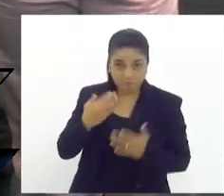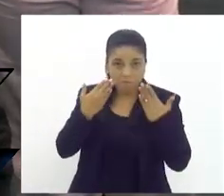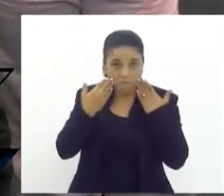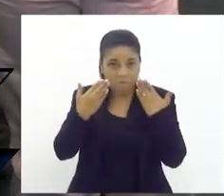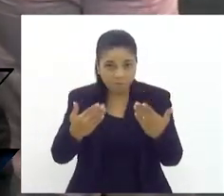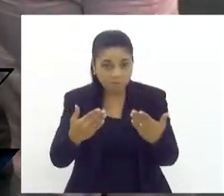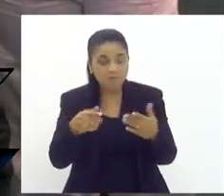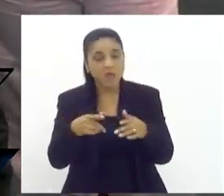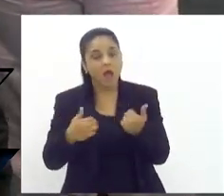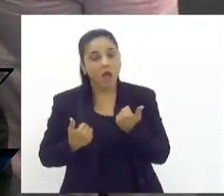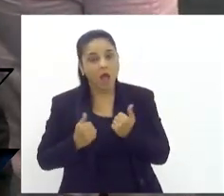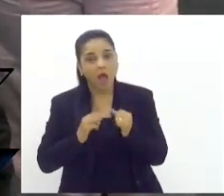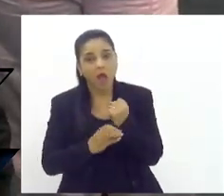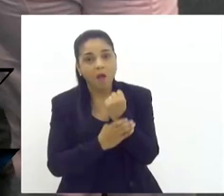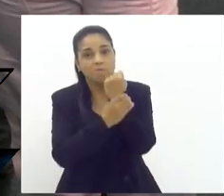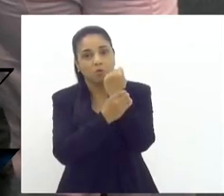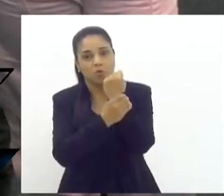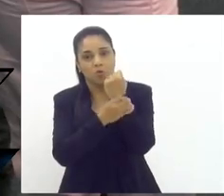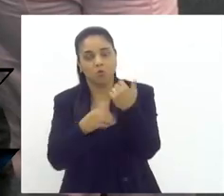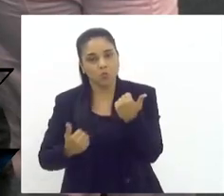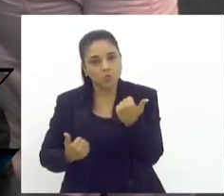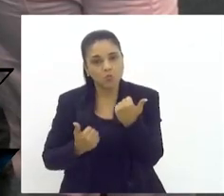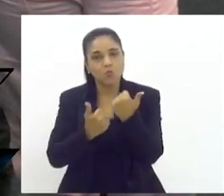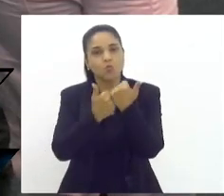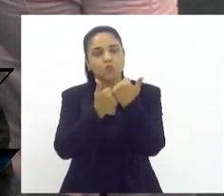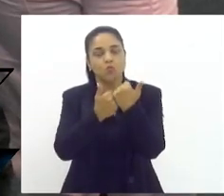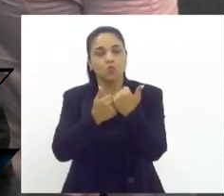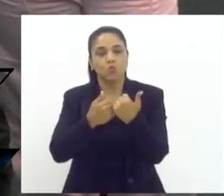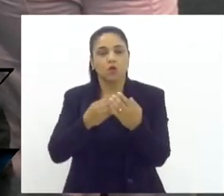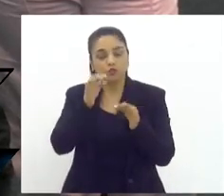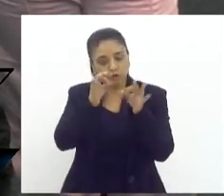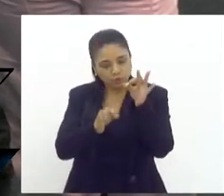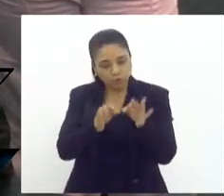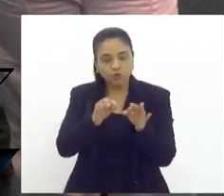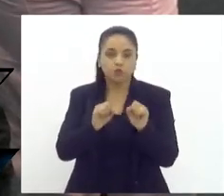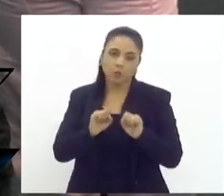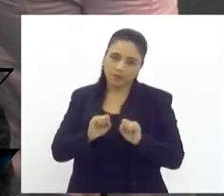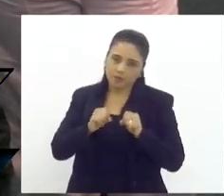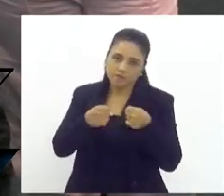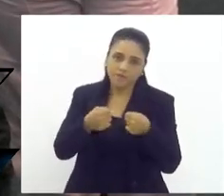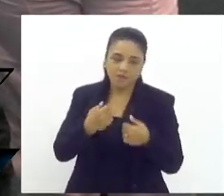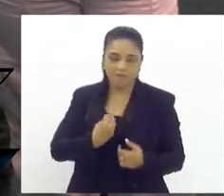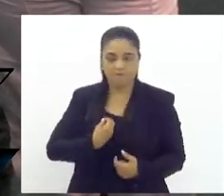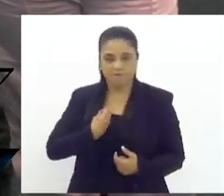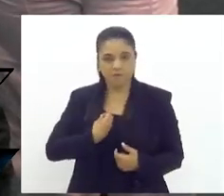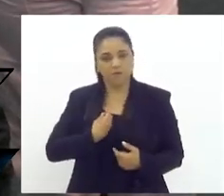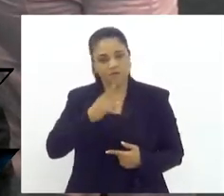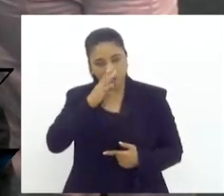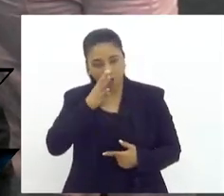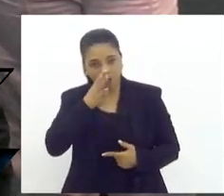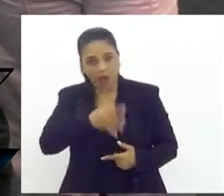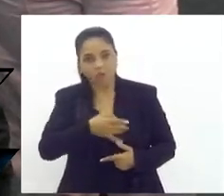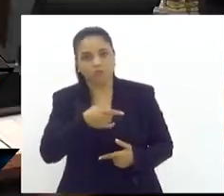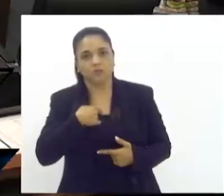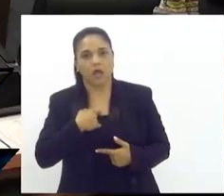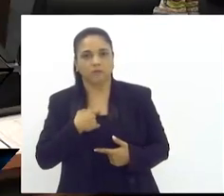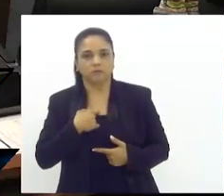que possam se defender como infelizmente muitas das vezes são acusado injustamente Muito obrigado